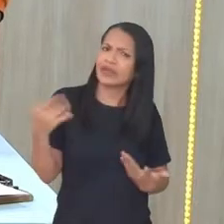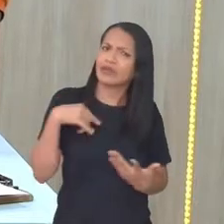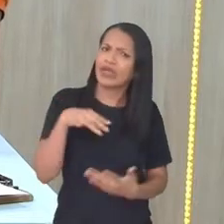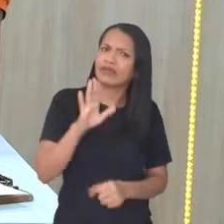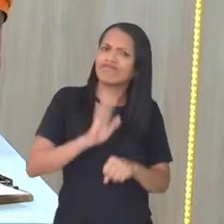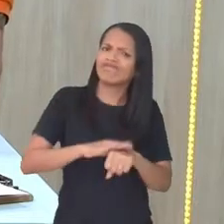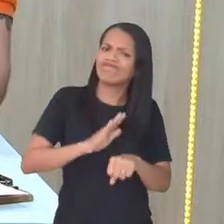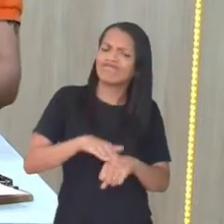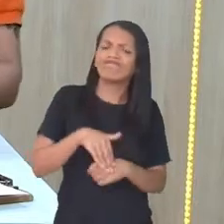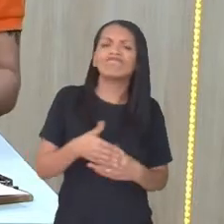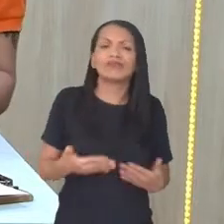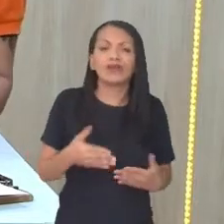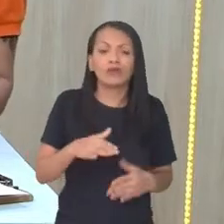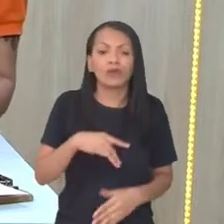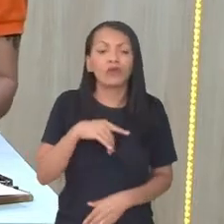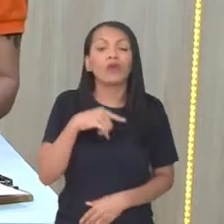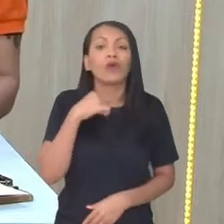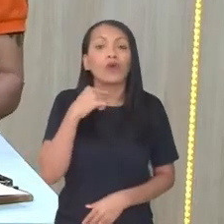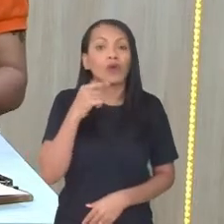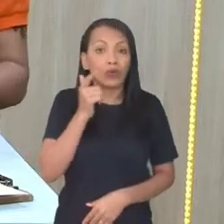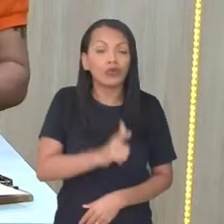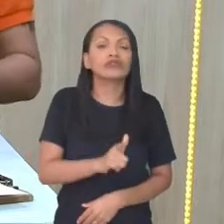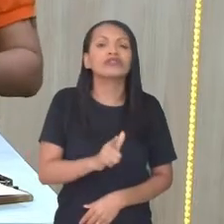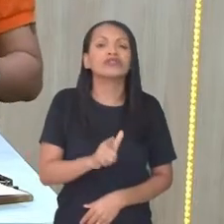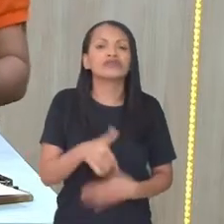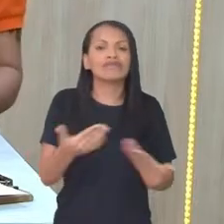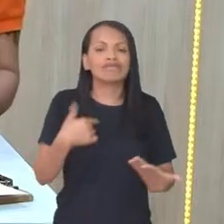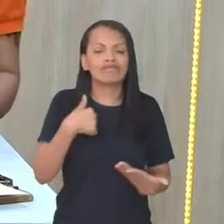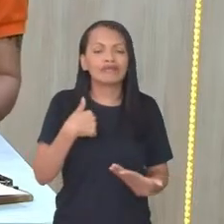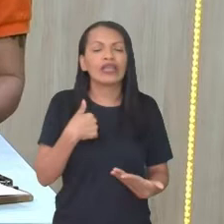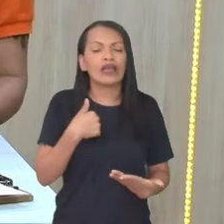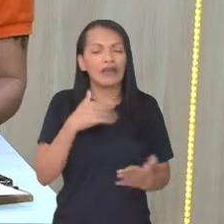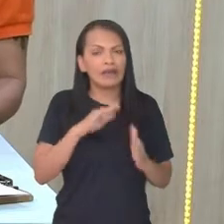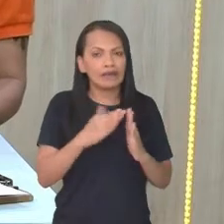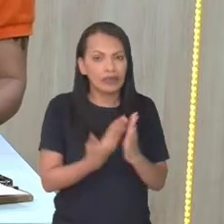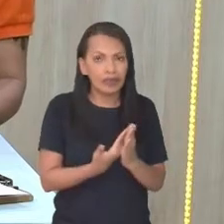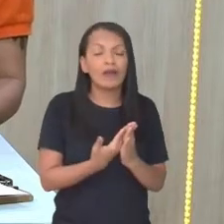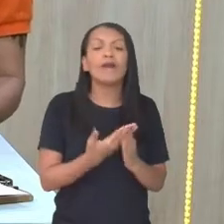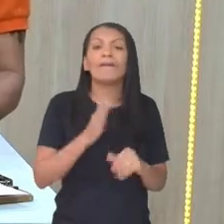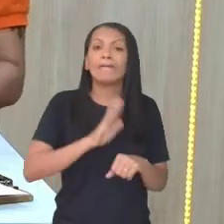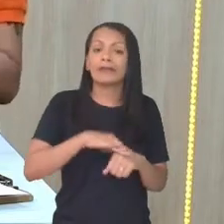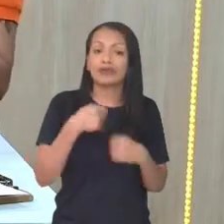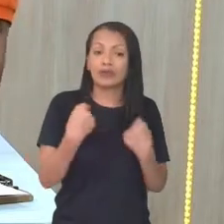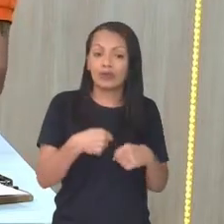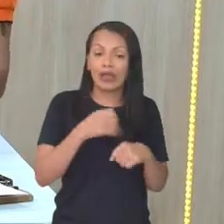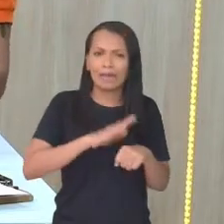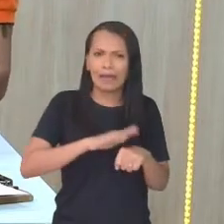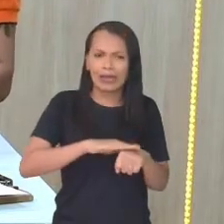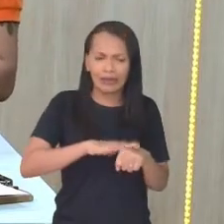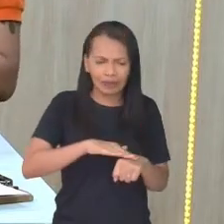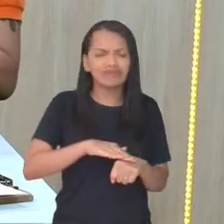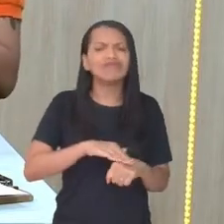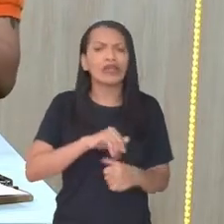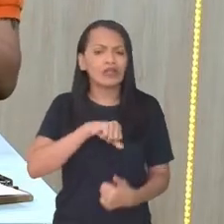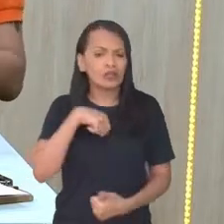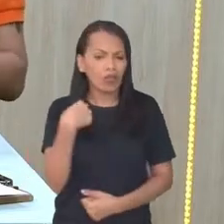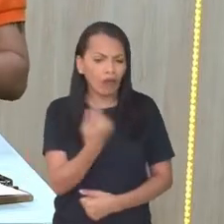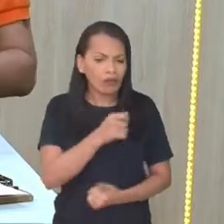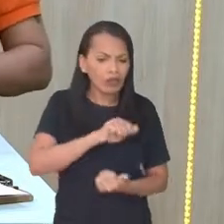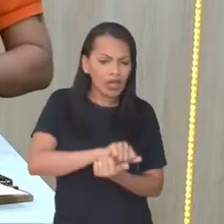autonomia. Não é? A escola é um ambiente que precisa construir autonomia nos estudantes. Quando a gente adapta, quando a